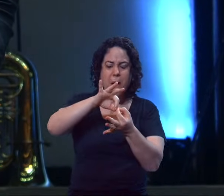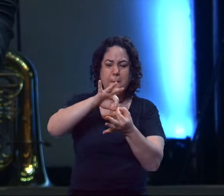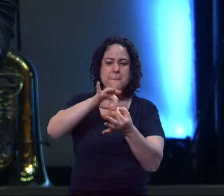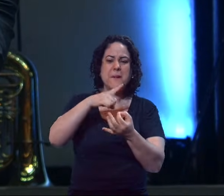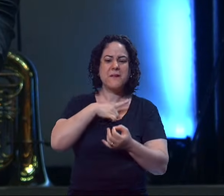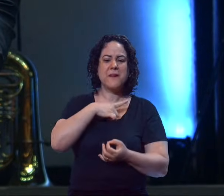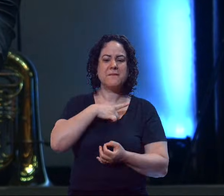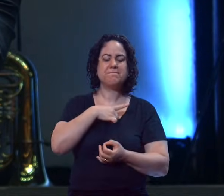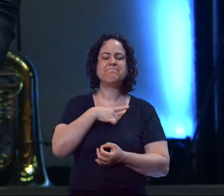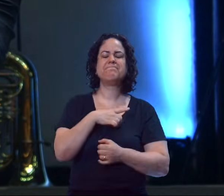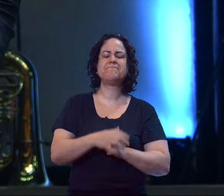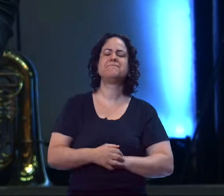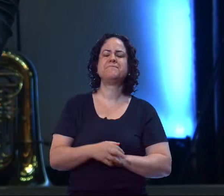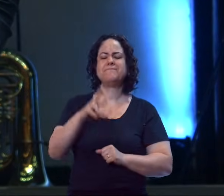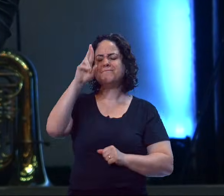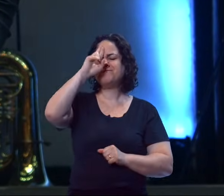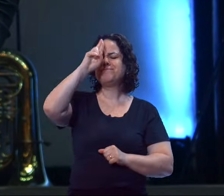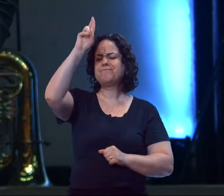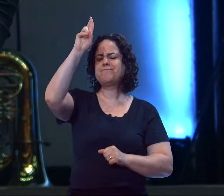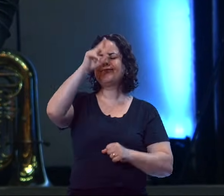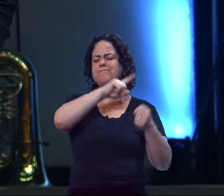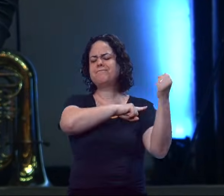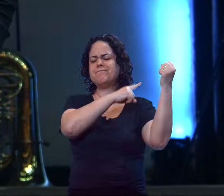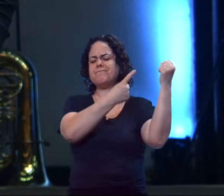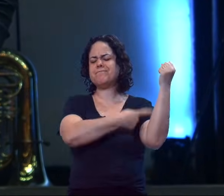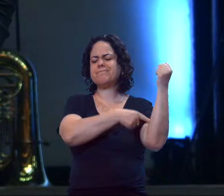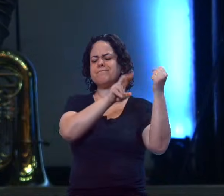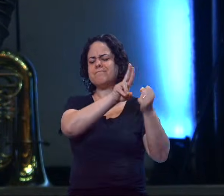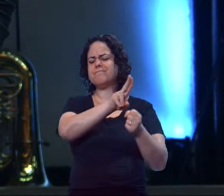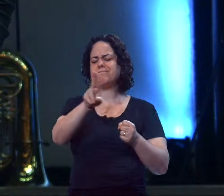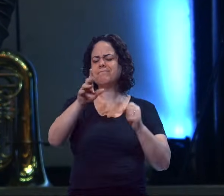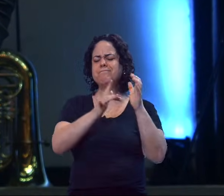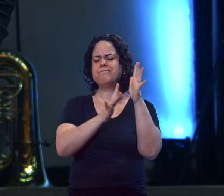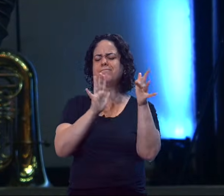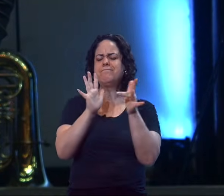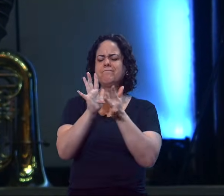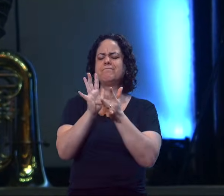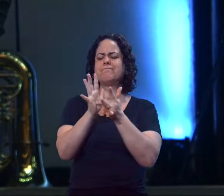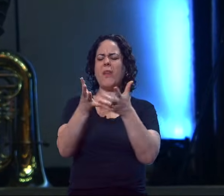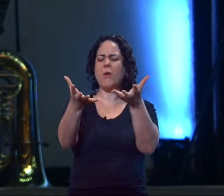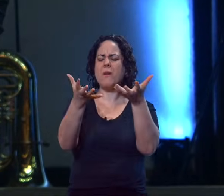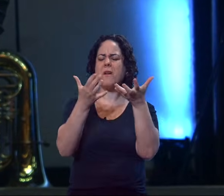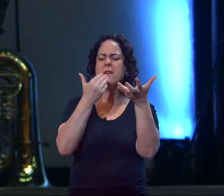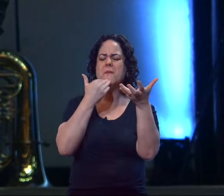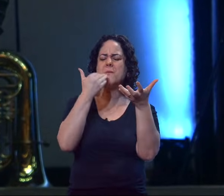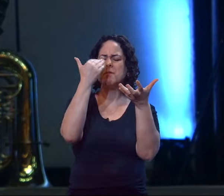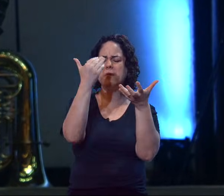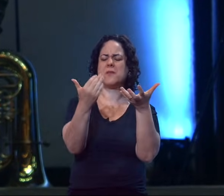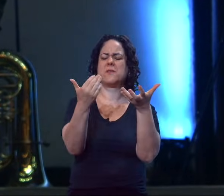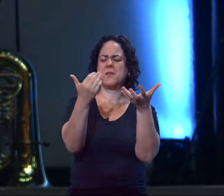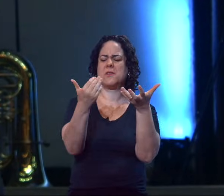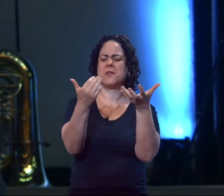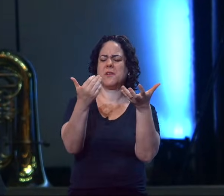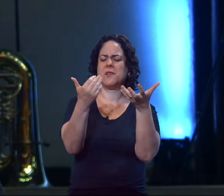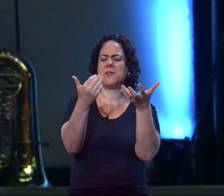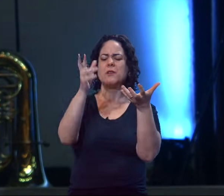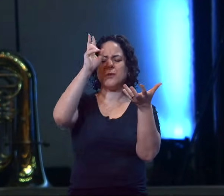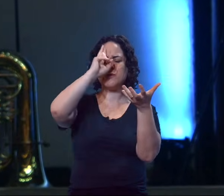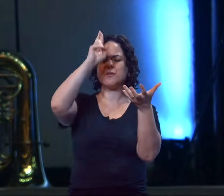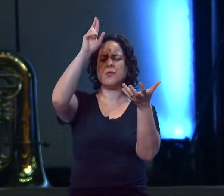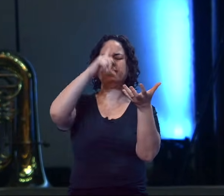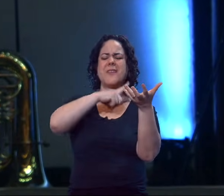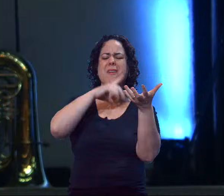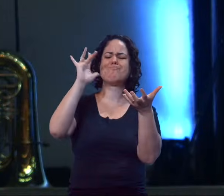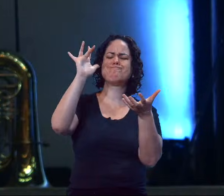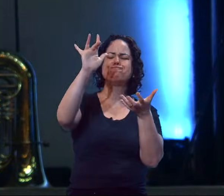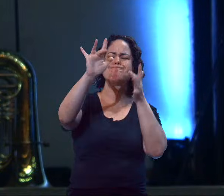Senhor, na autoridade do nome de Jesus, eu quero pedir que o Senhor coloque